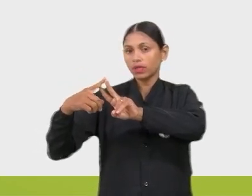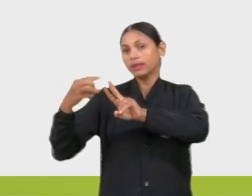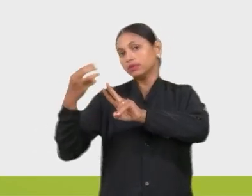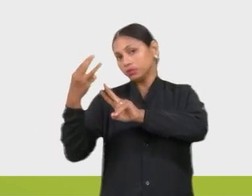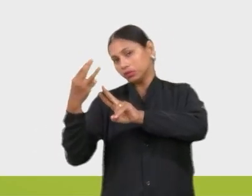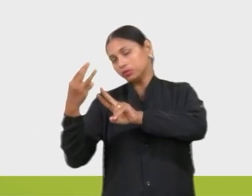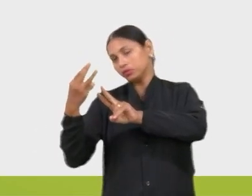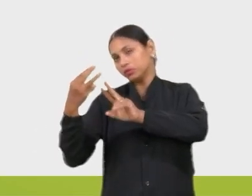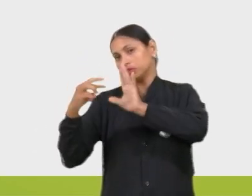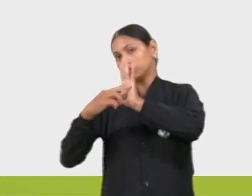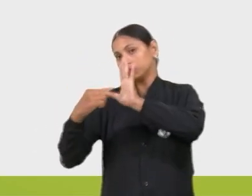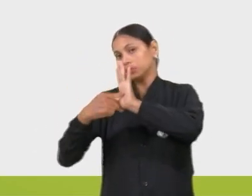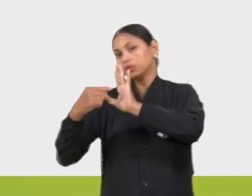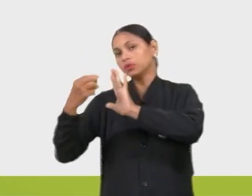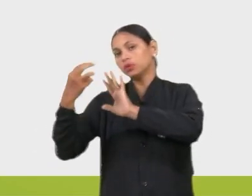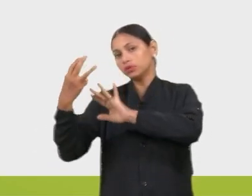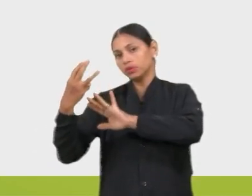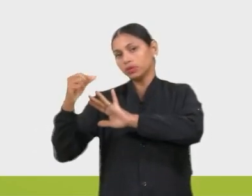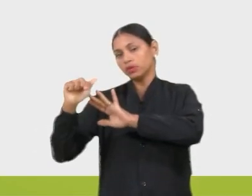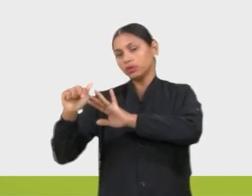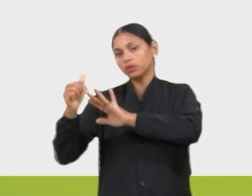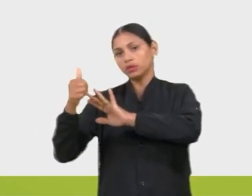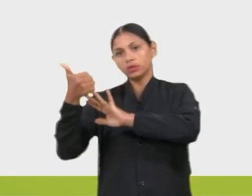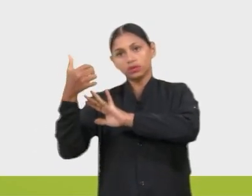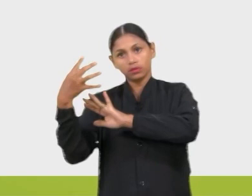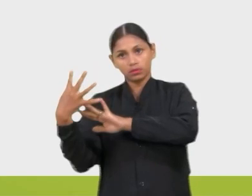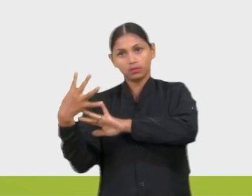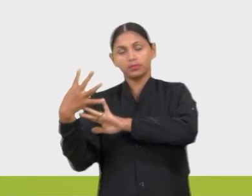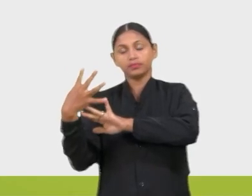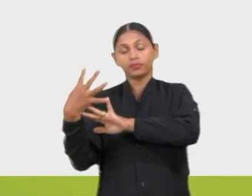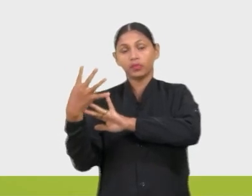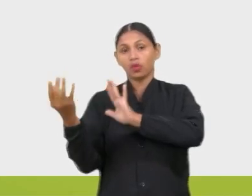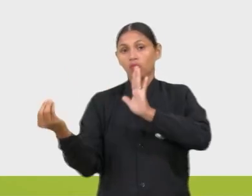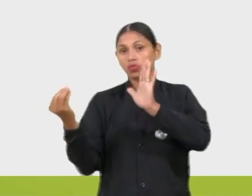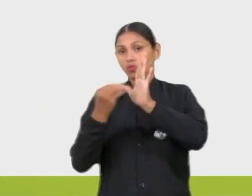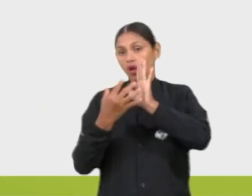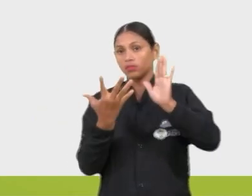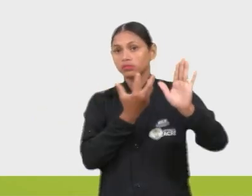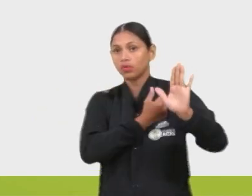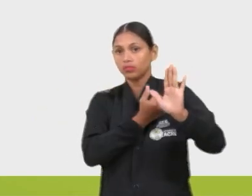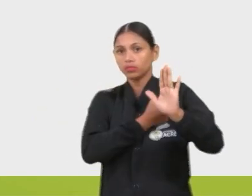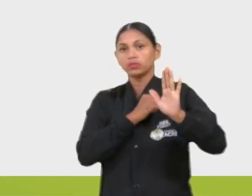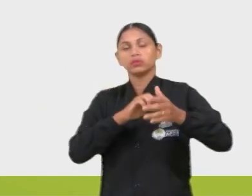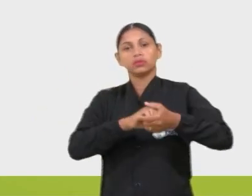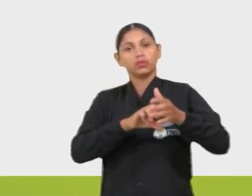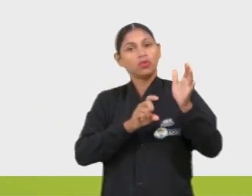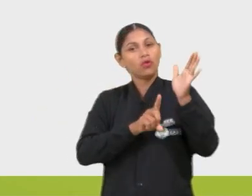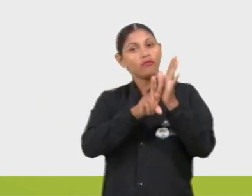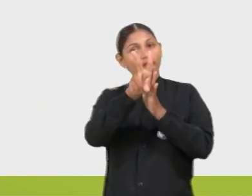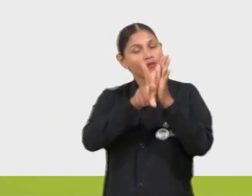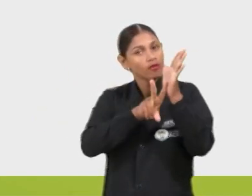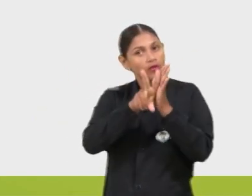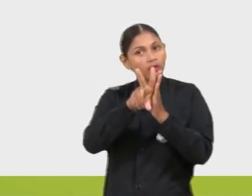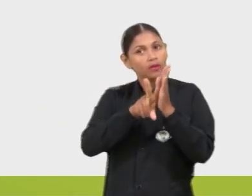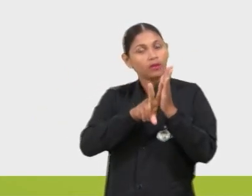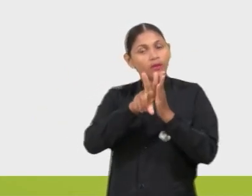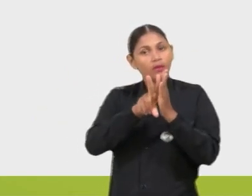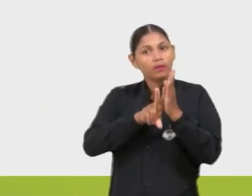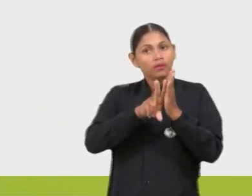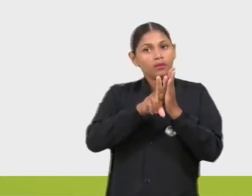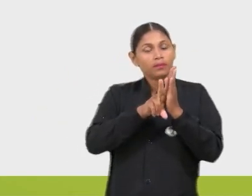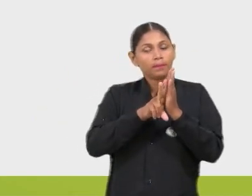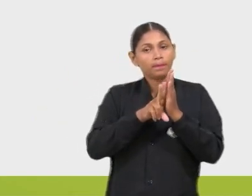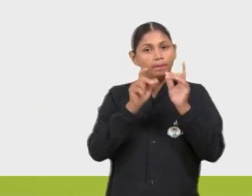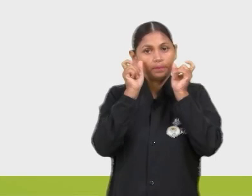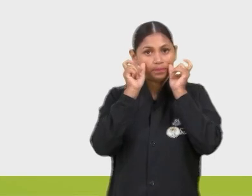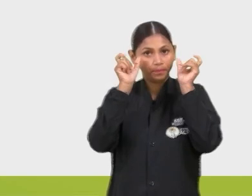aqui sempre, né? E a gente já pode aplicar isso aqui nas fórmulas. Primeira fórmula, volume. Muita atenção na ideia do volume, tá? E